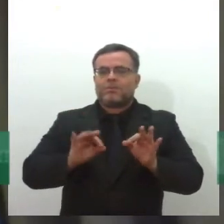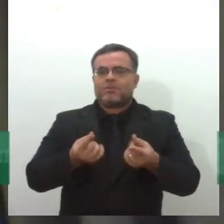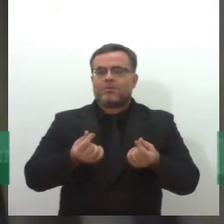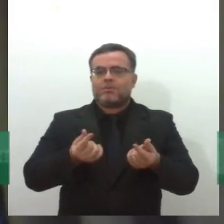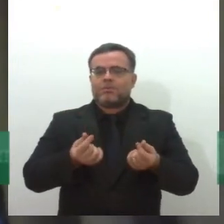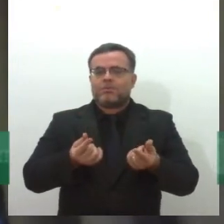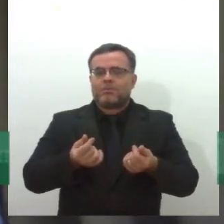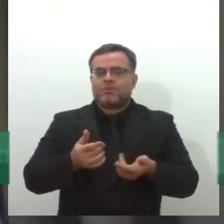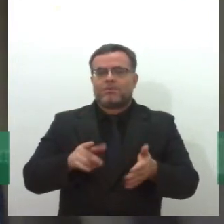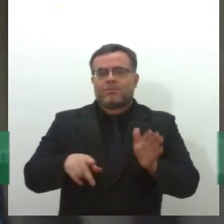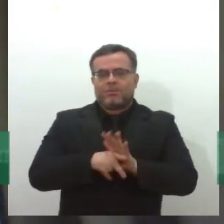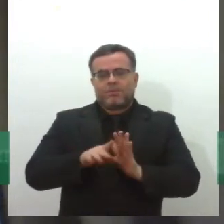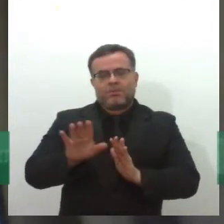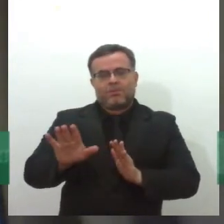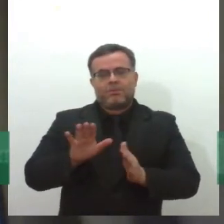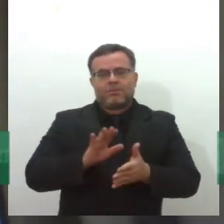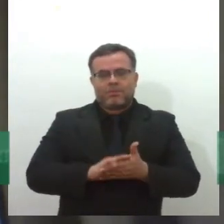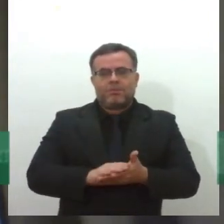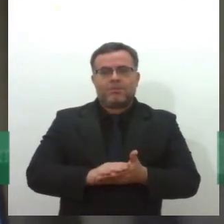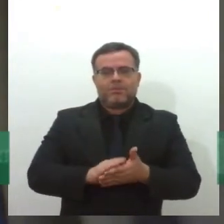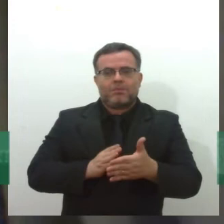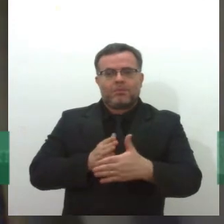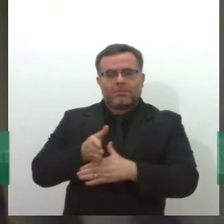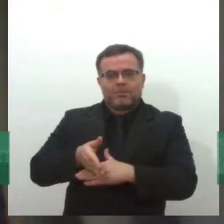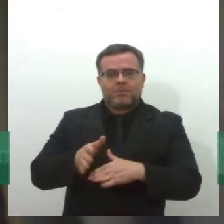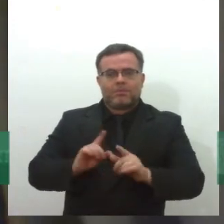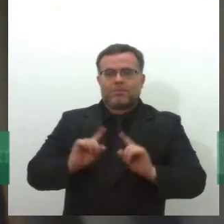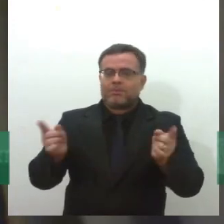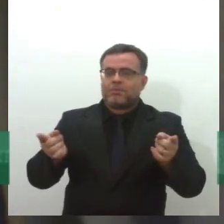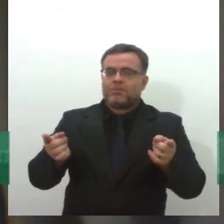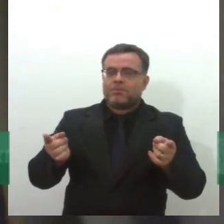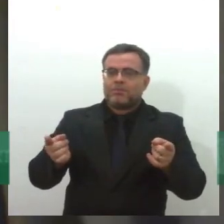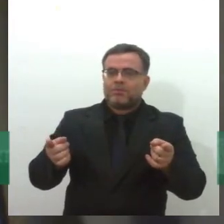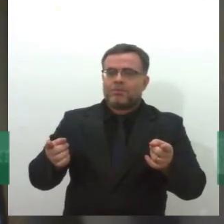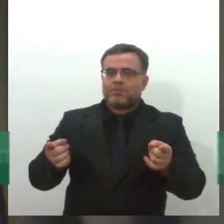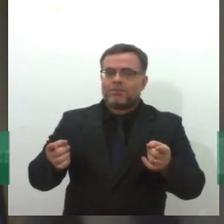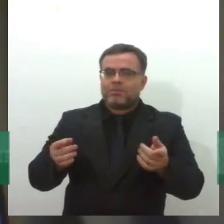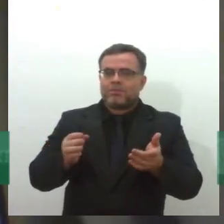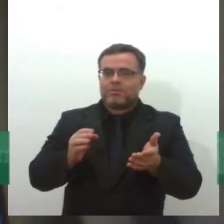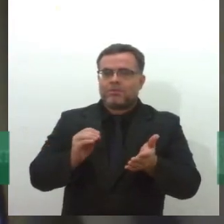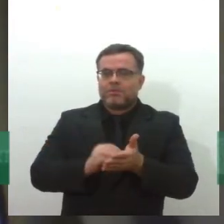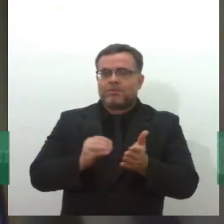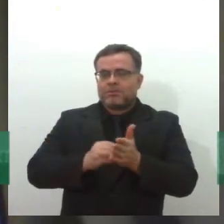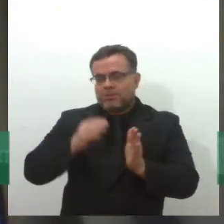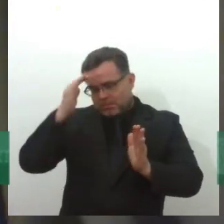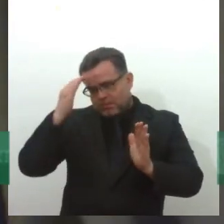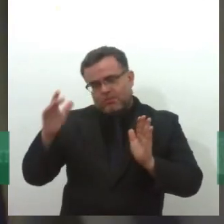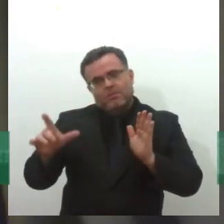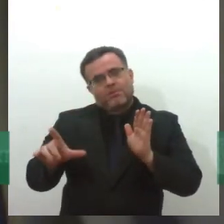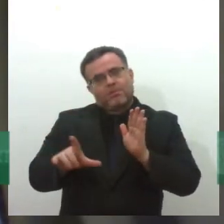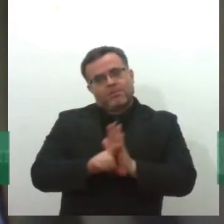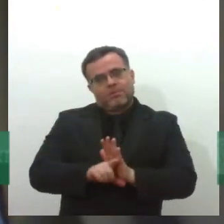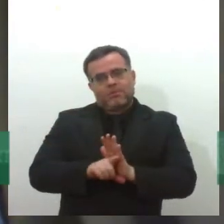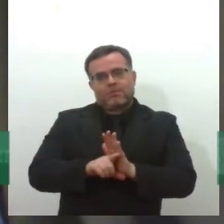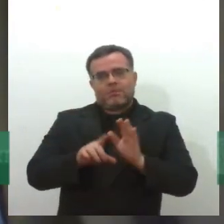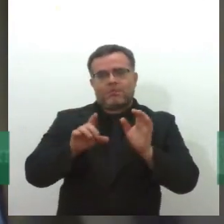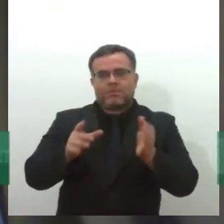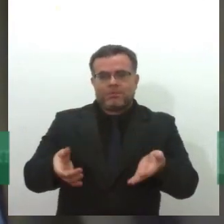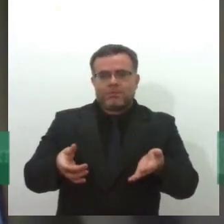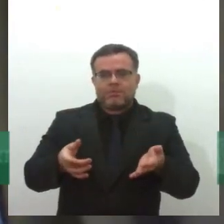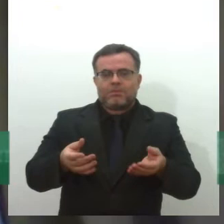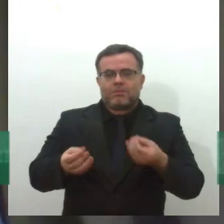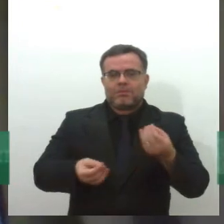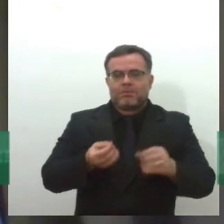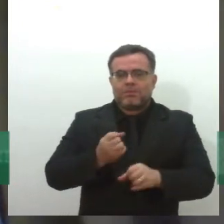disso, interferência na Petrobras também é uma afronta à lei das estatais. Então, por conta do que aconteceu alguns